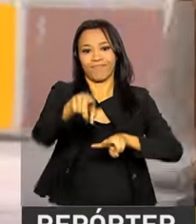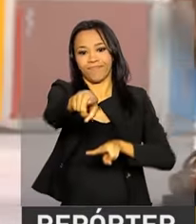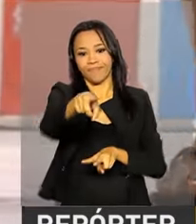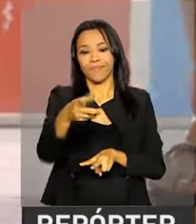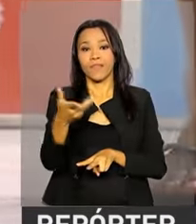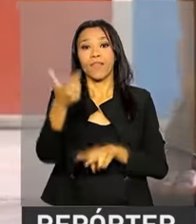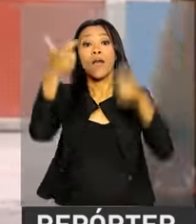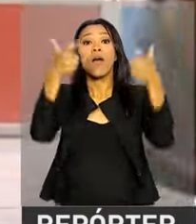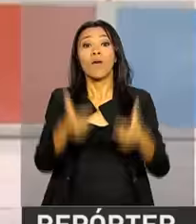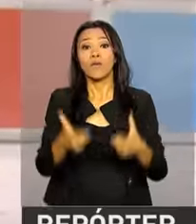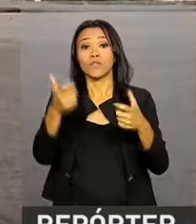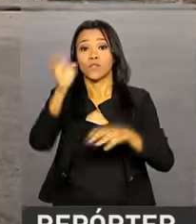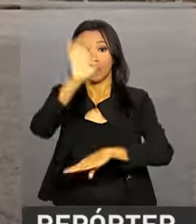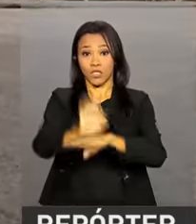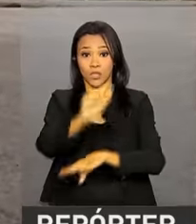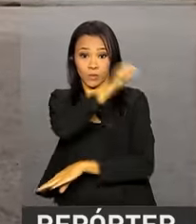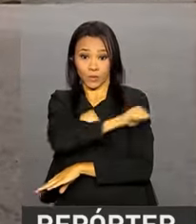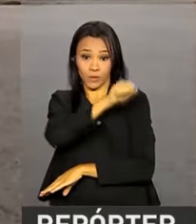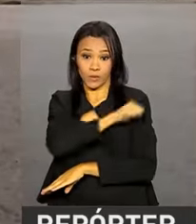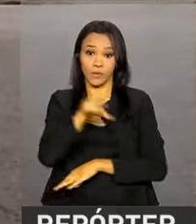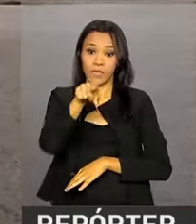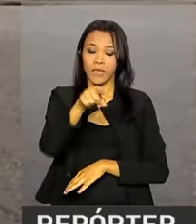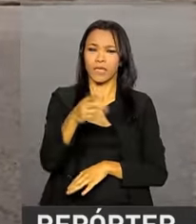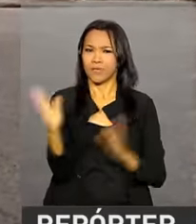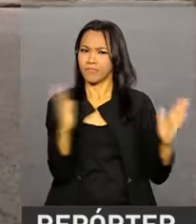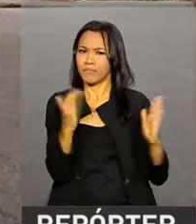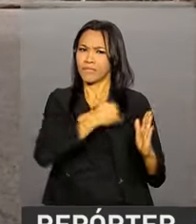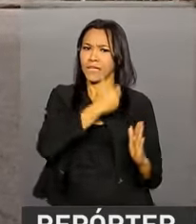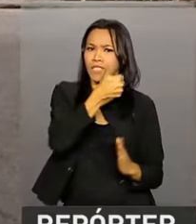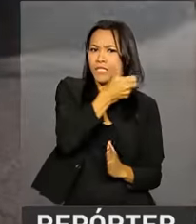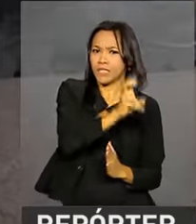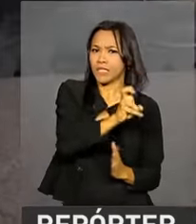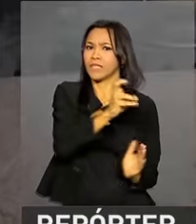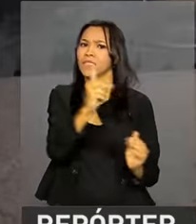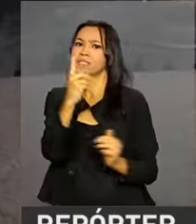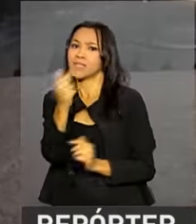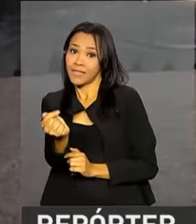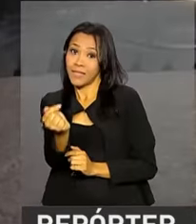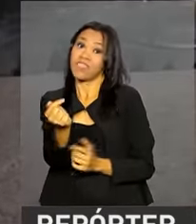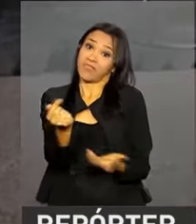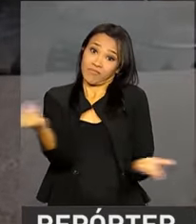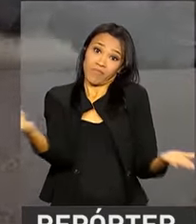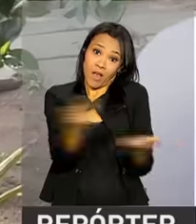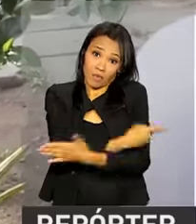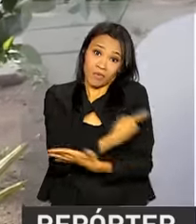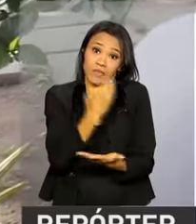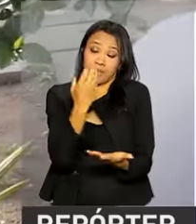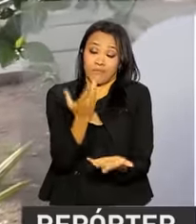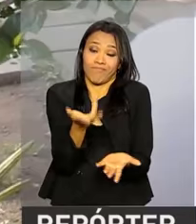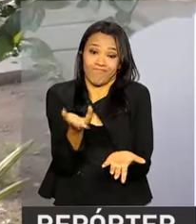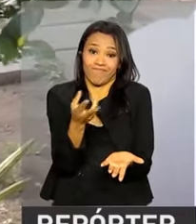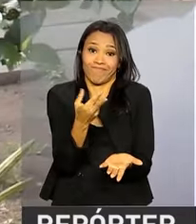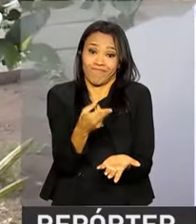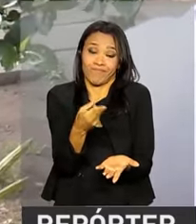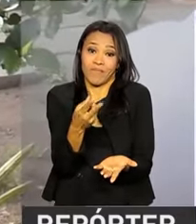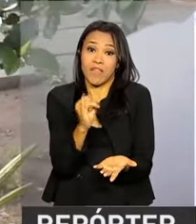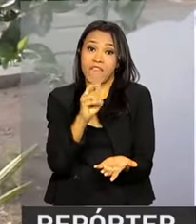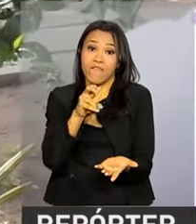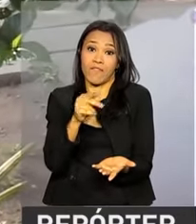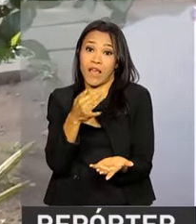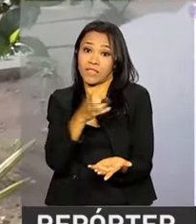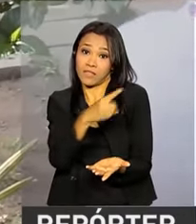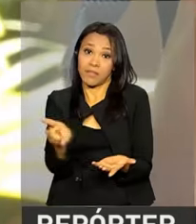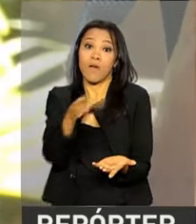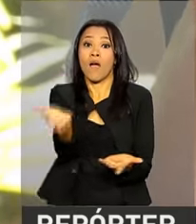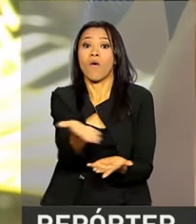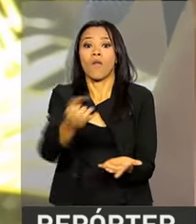internação do Rio de Janeiro eles têm entre 15 e 17 anos e cometeram alguma infração mas agora vão ganhar uma nova